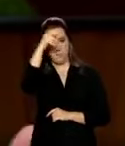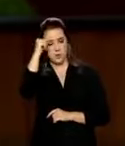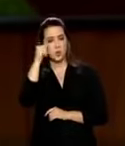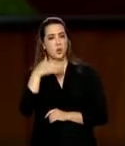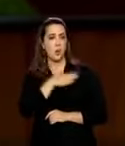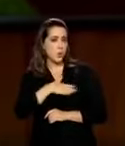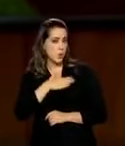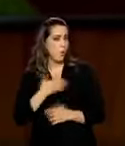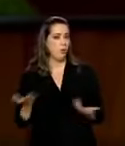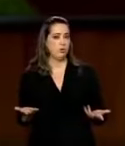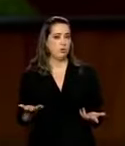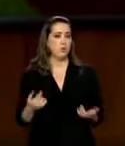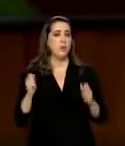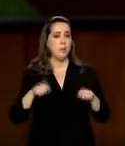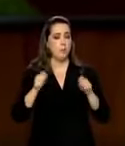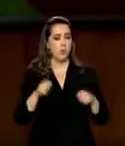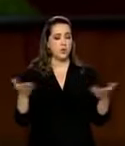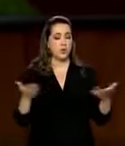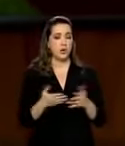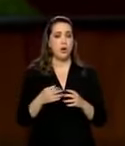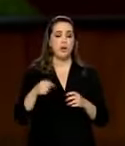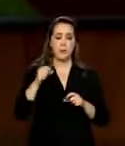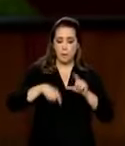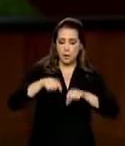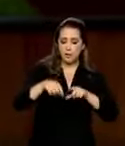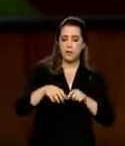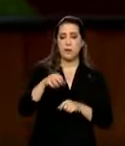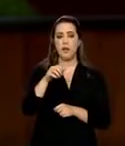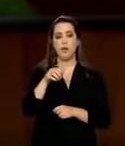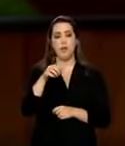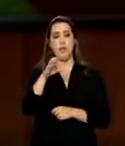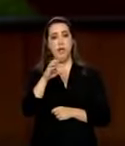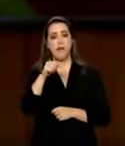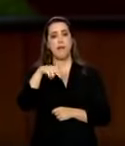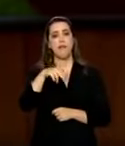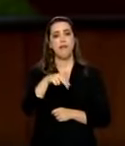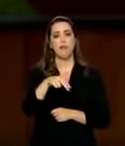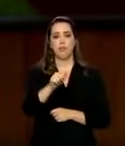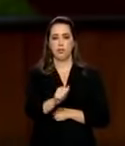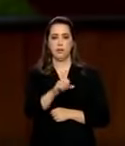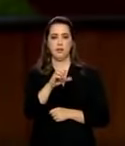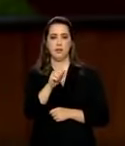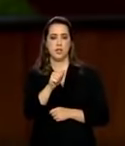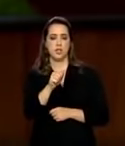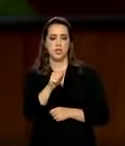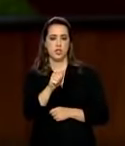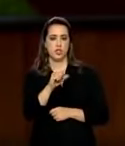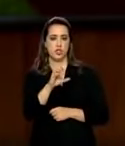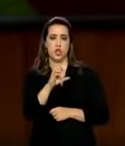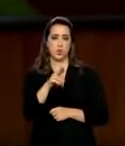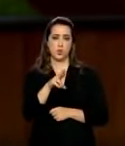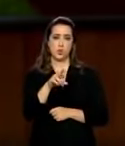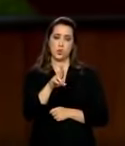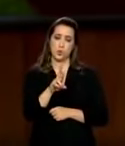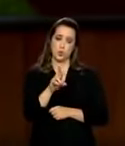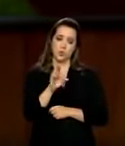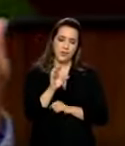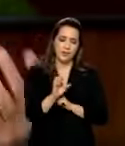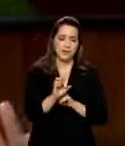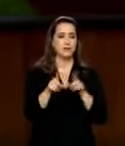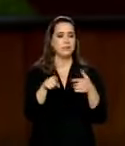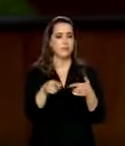podemos plantar cana-de-açúcar no estado do Amazonas. Olha que coisa ridícula! Como é que o Brasil pode estar em pé